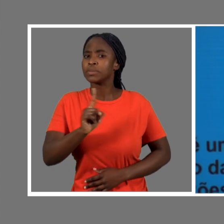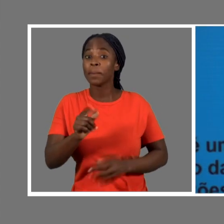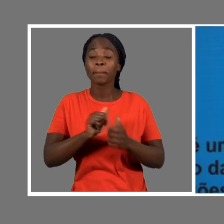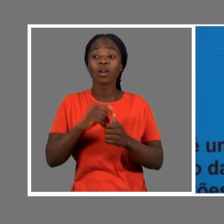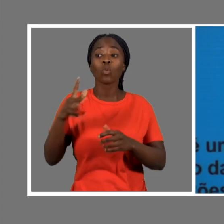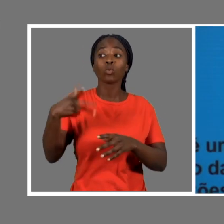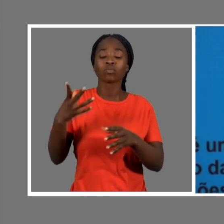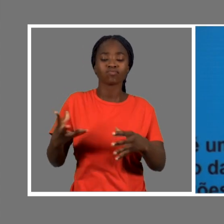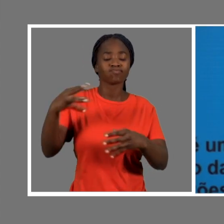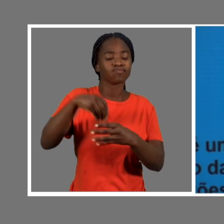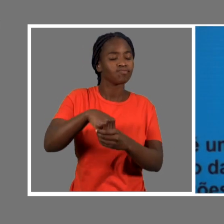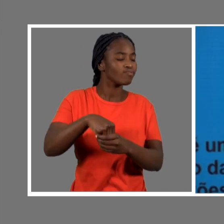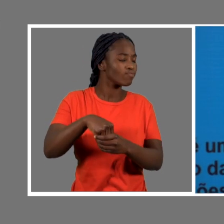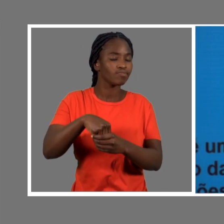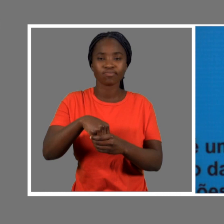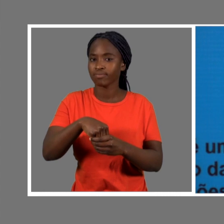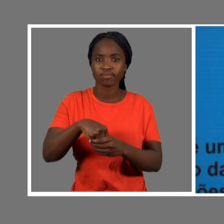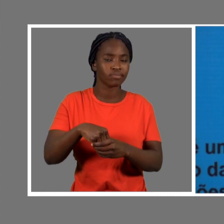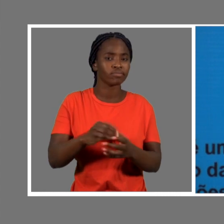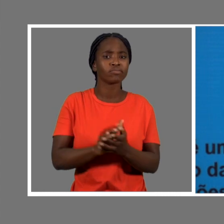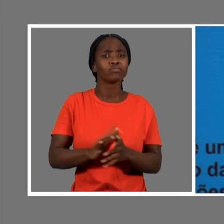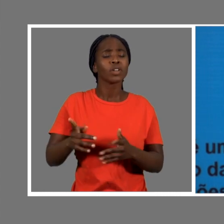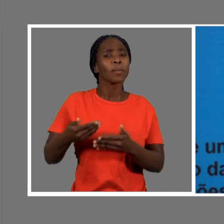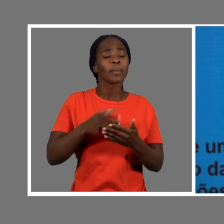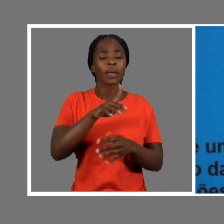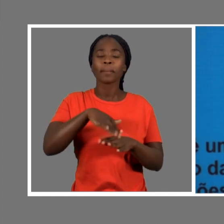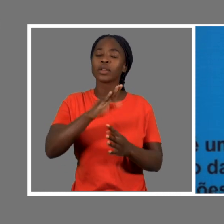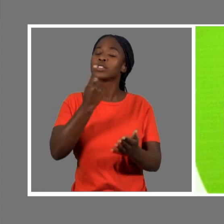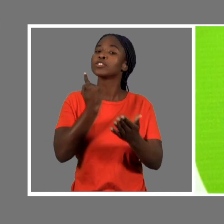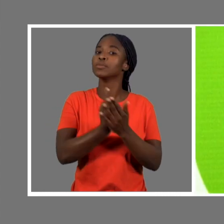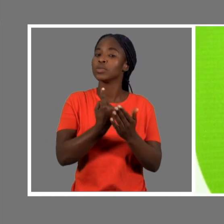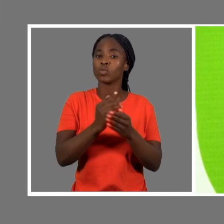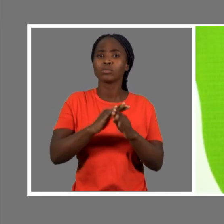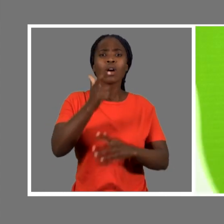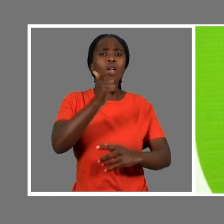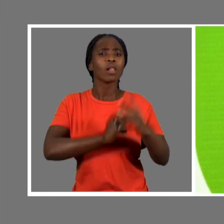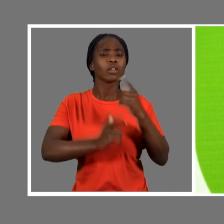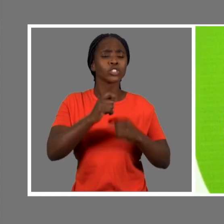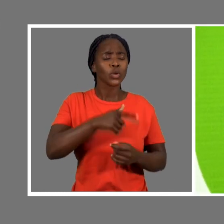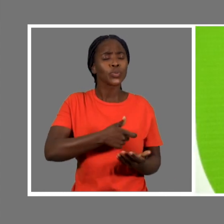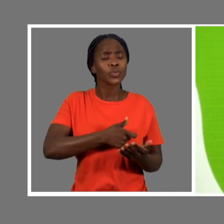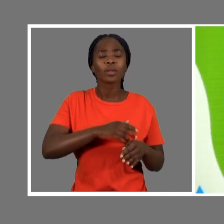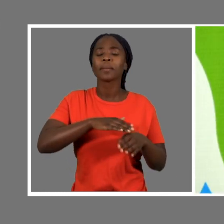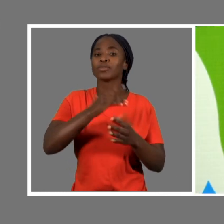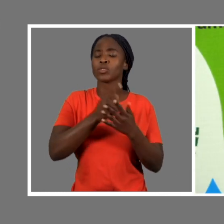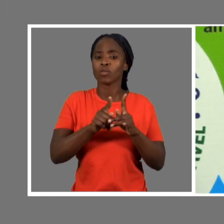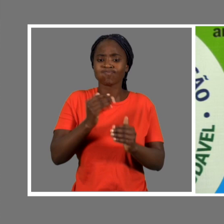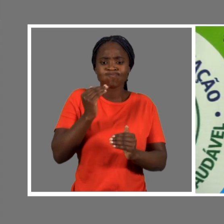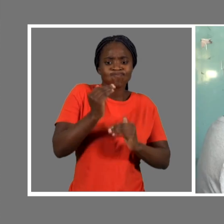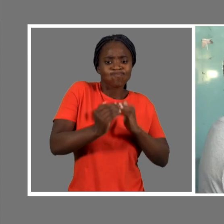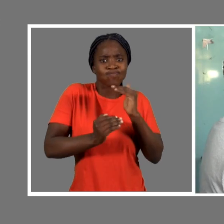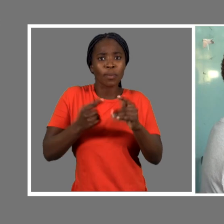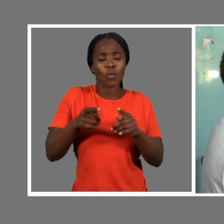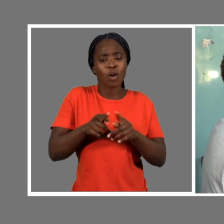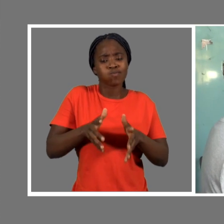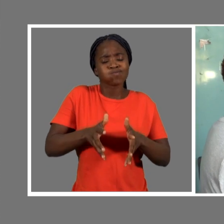nutritivo para o recém-nascido O leite continua a ser importante para o desenvolvimento do bebê até aos dois anos